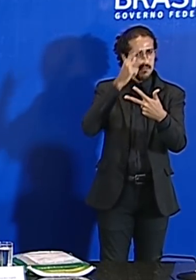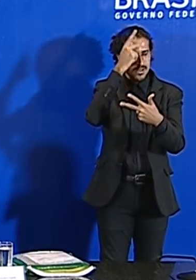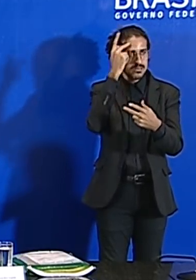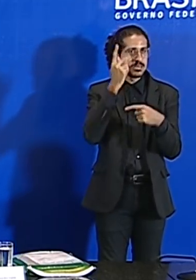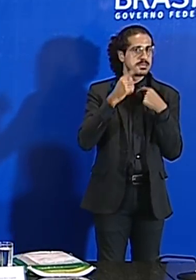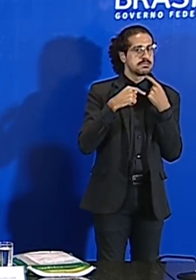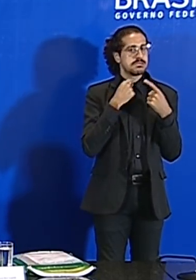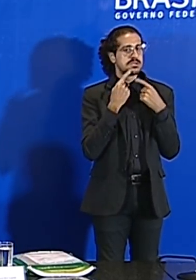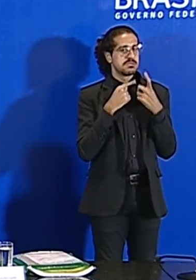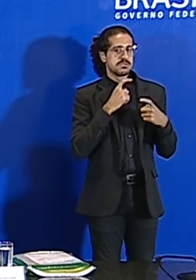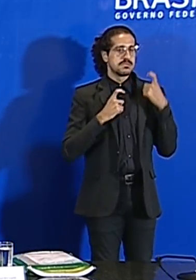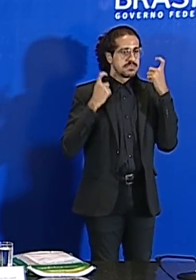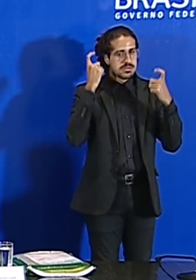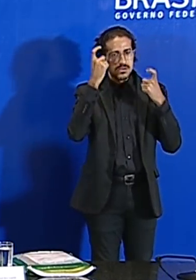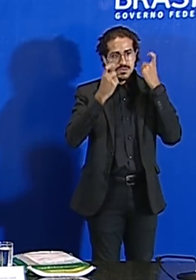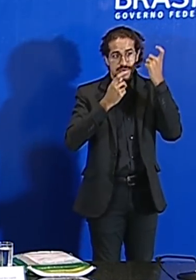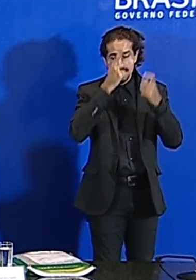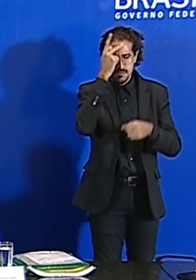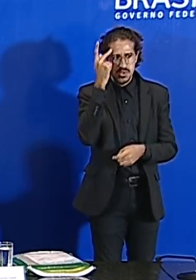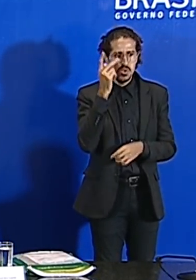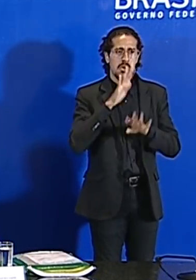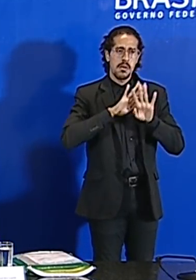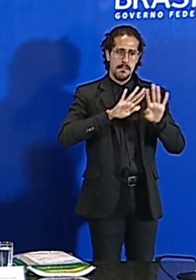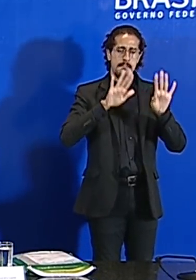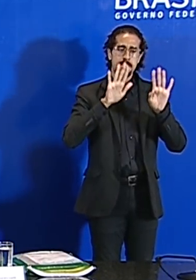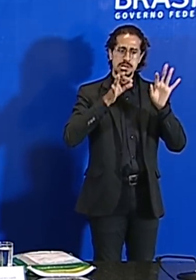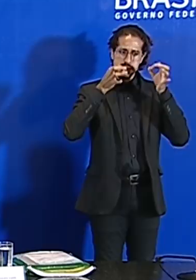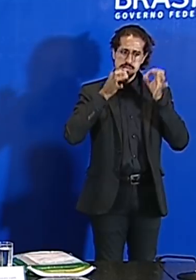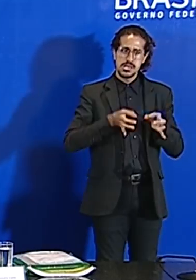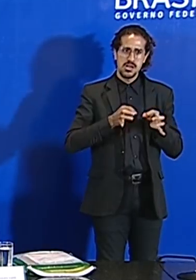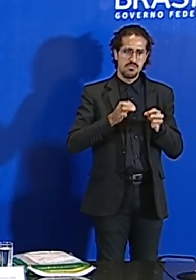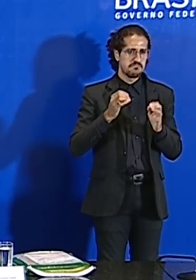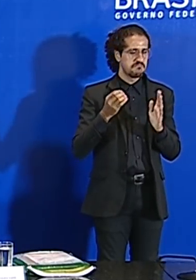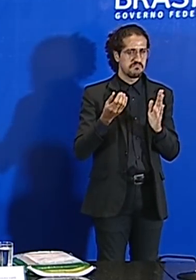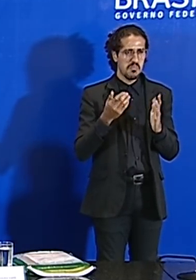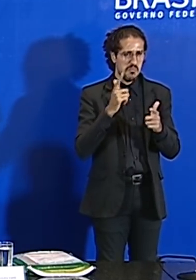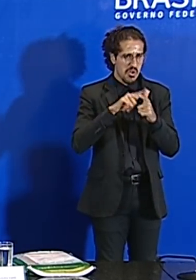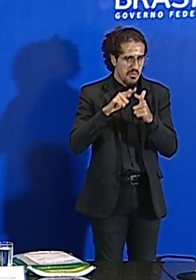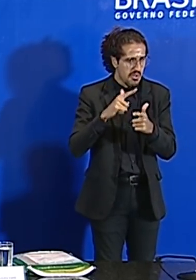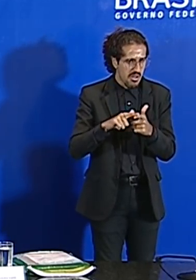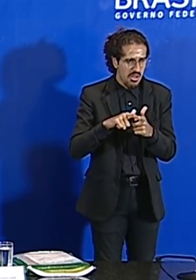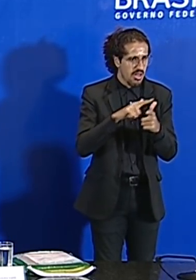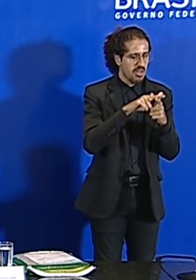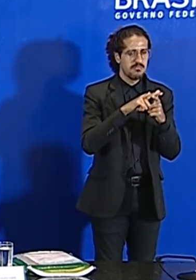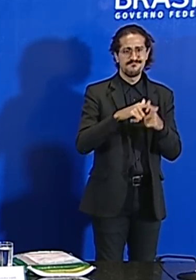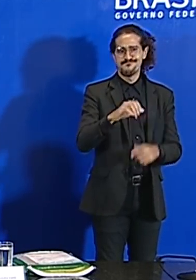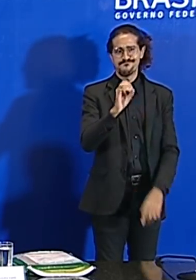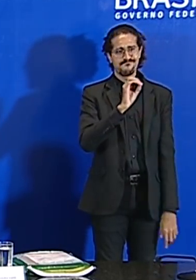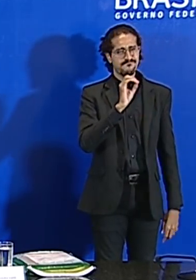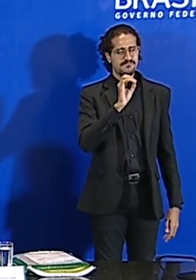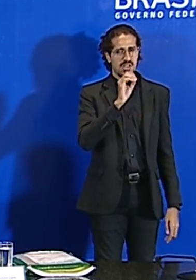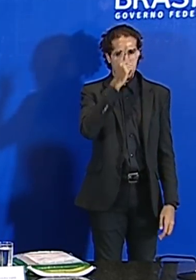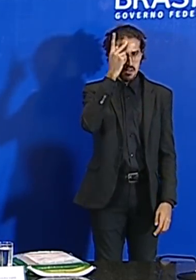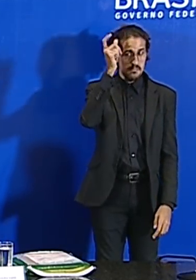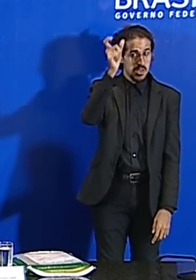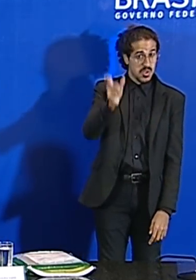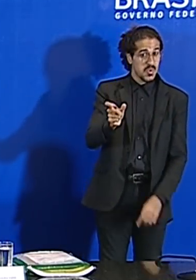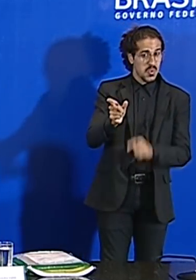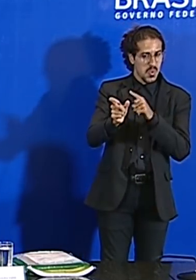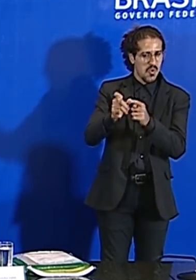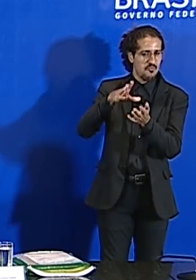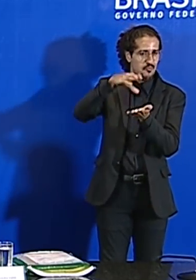gerar preocupação nas pessoas. Mas eu posso afirmar aqui que foi zero. O impacto do que esse mau elemento, essa pessoa